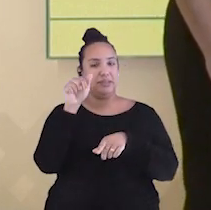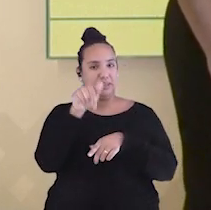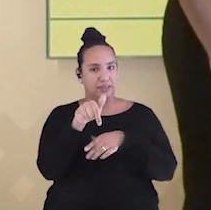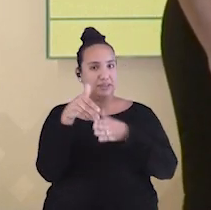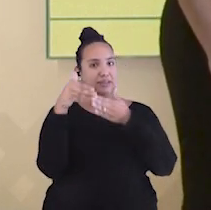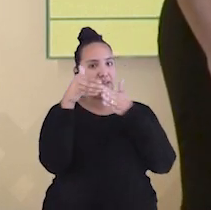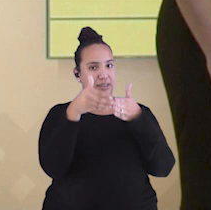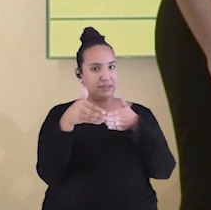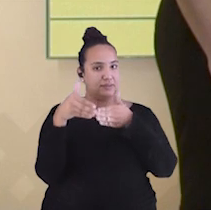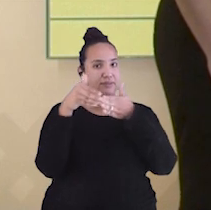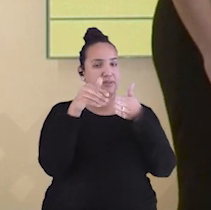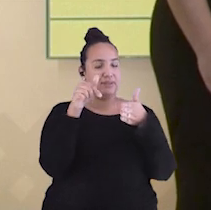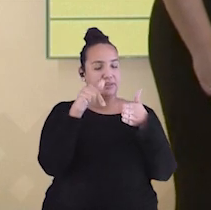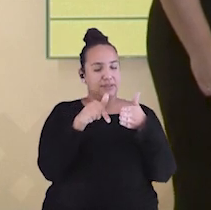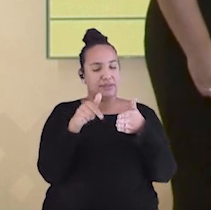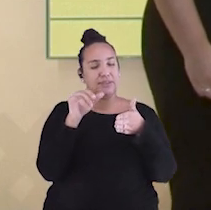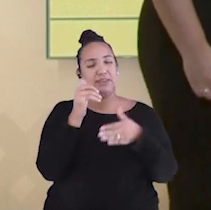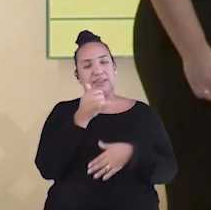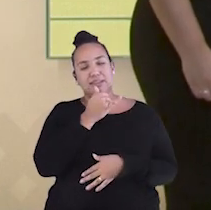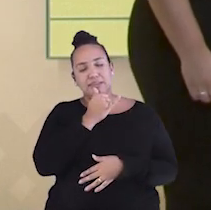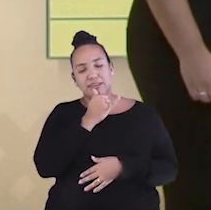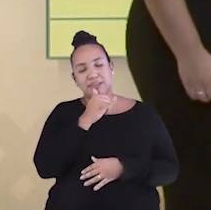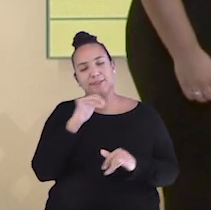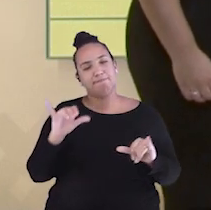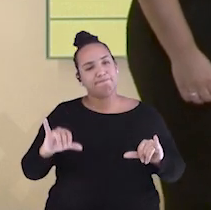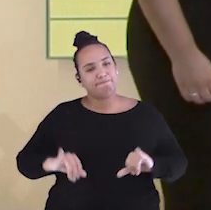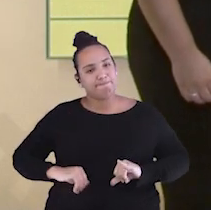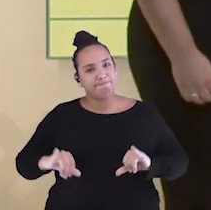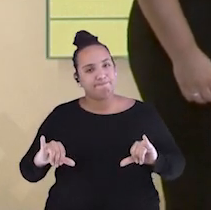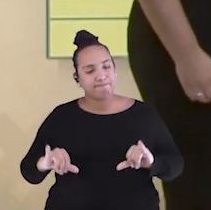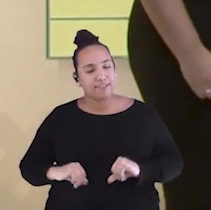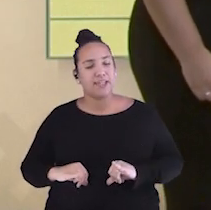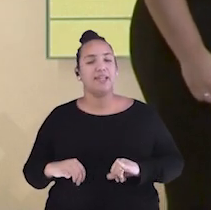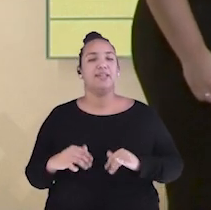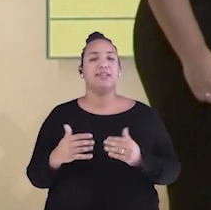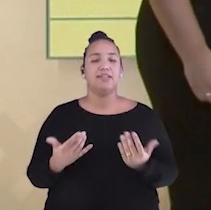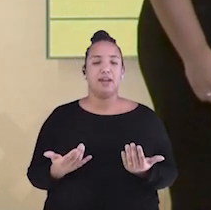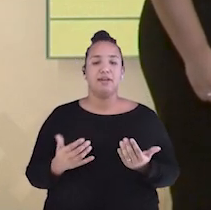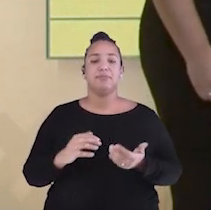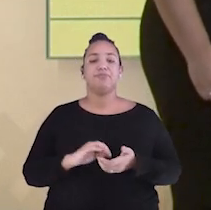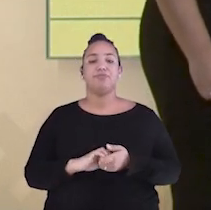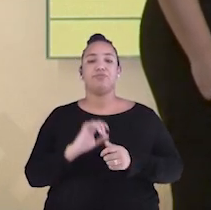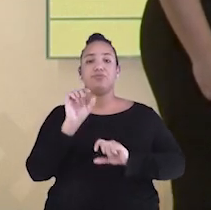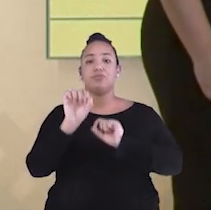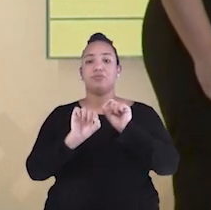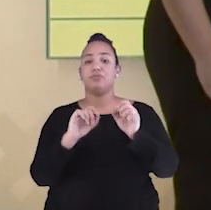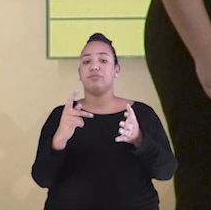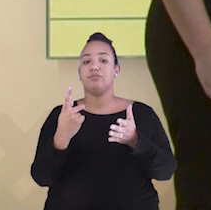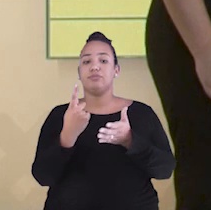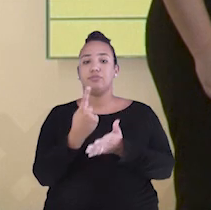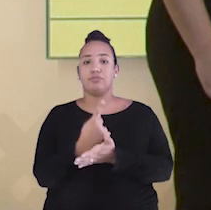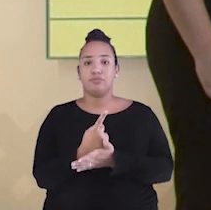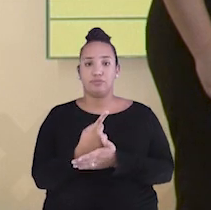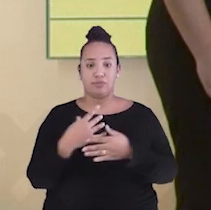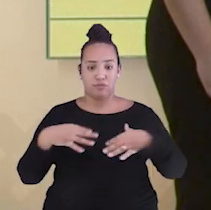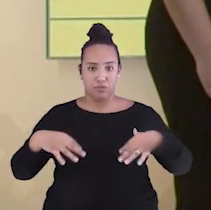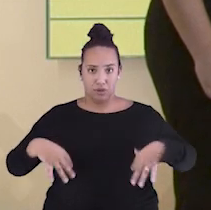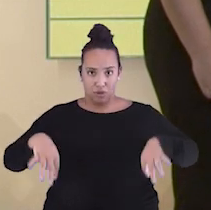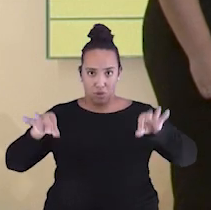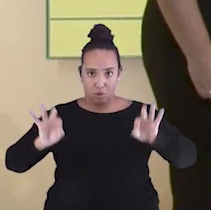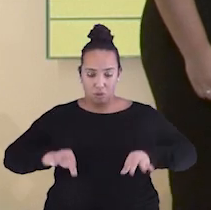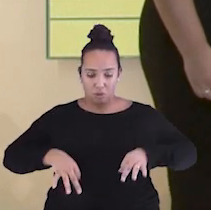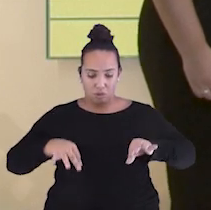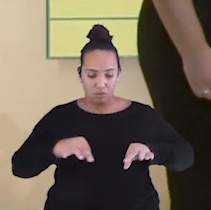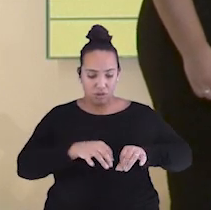naquela situação de tristeza e dor nos navios negreiros, rasgavam tiras de tecidos das